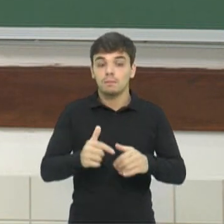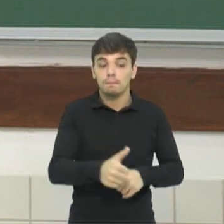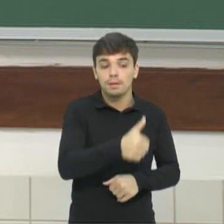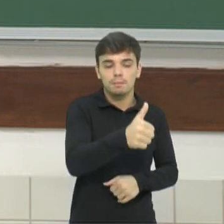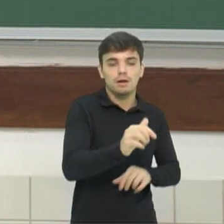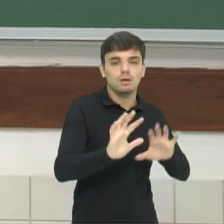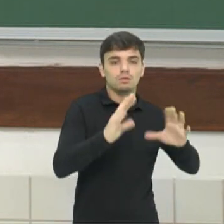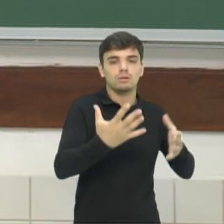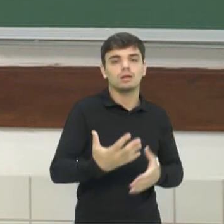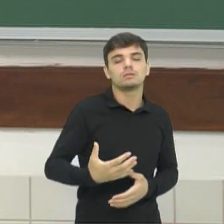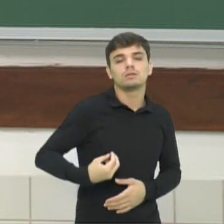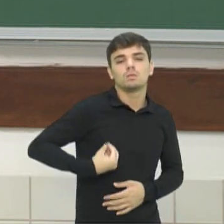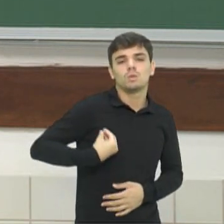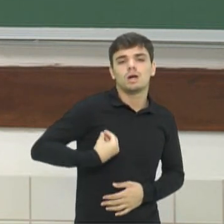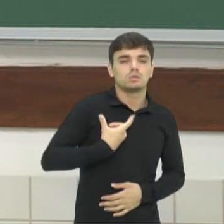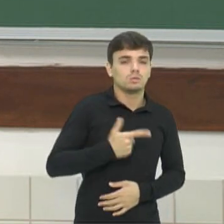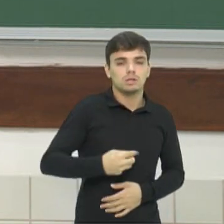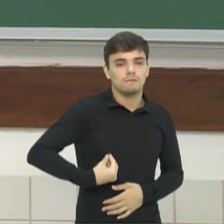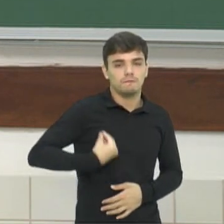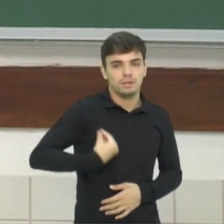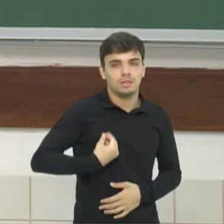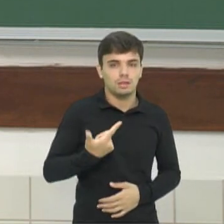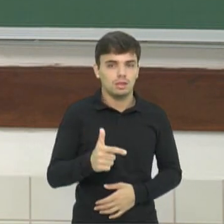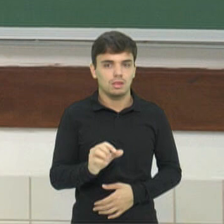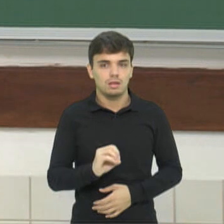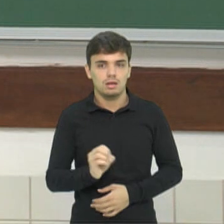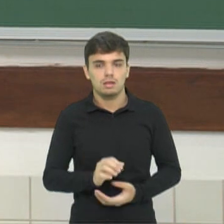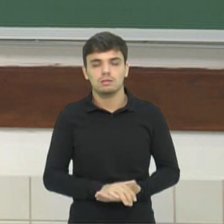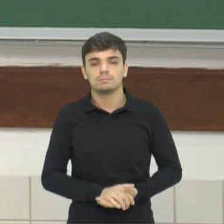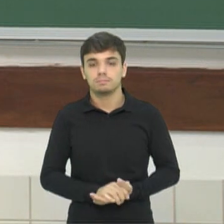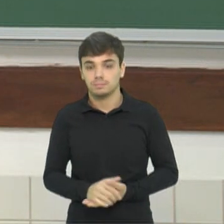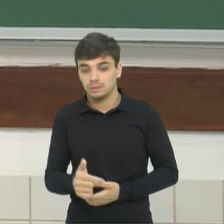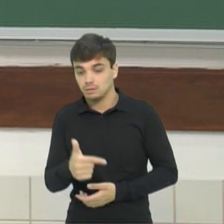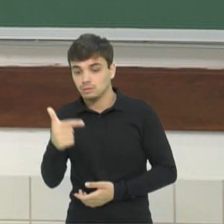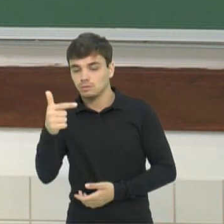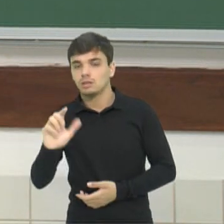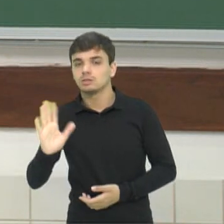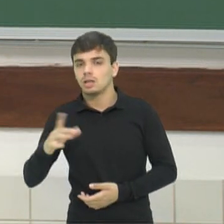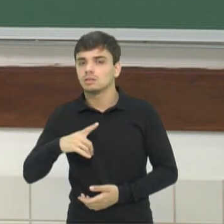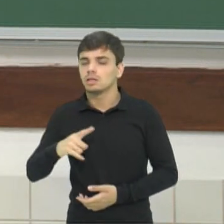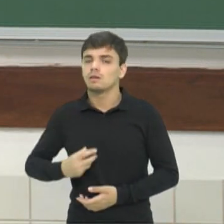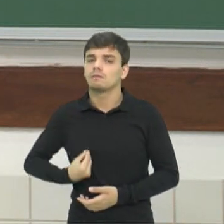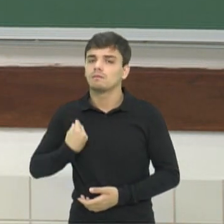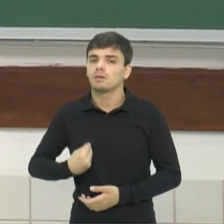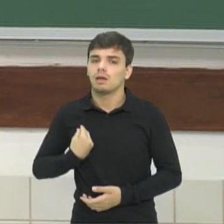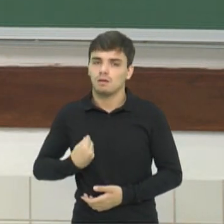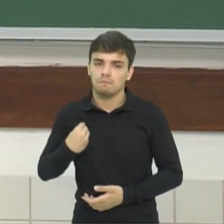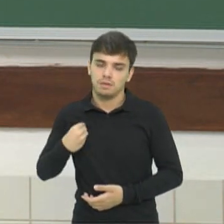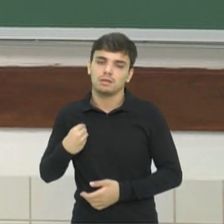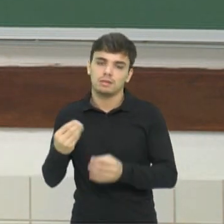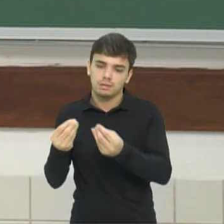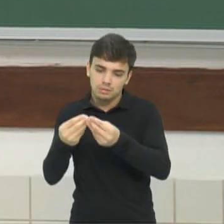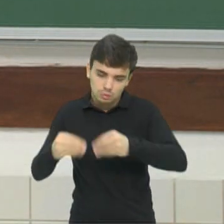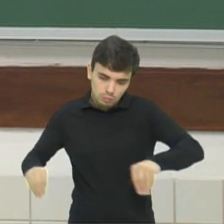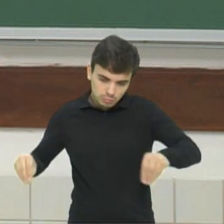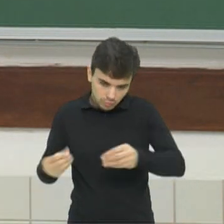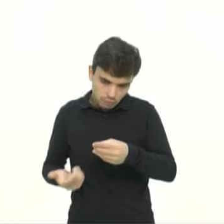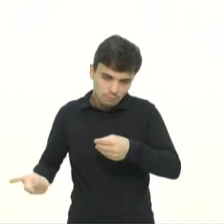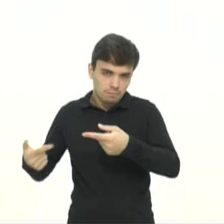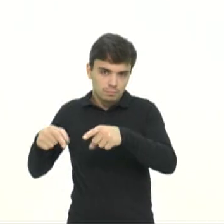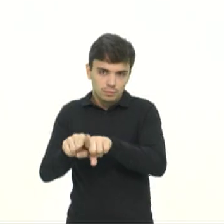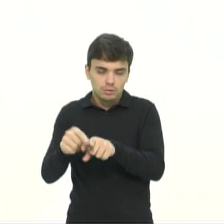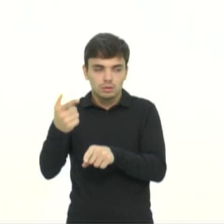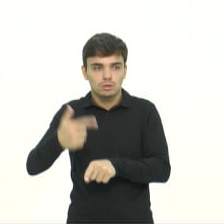houve vida anteriormente. Secundária em locais onde já houve e aconteceu alguma perturbação ambiental e teve que recolonizar o ambiente. Então aqui a